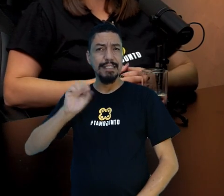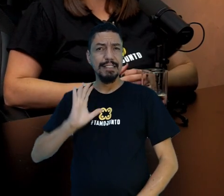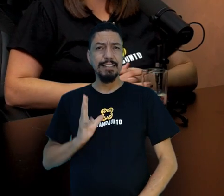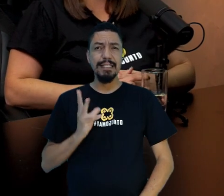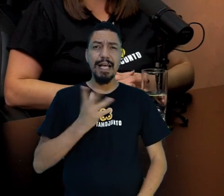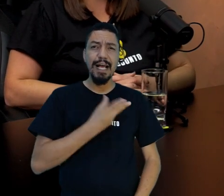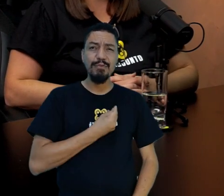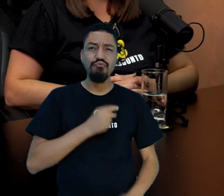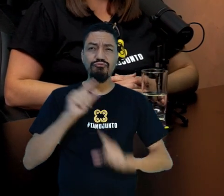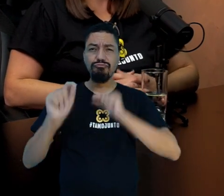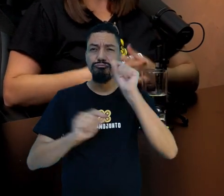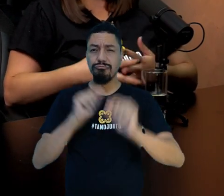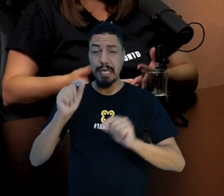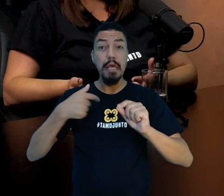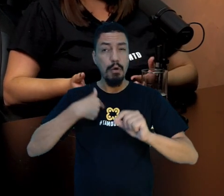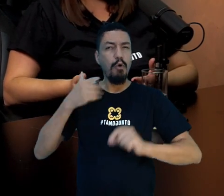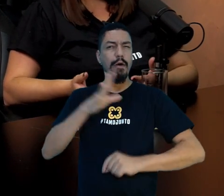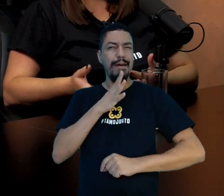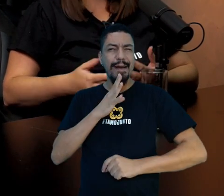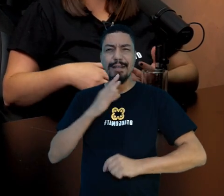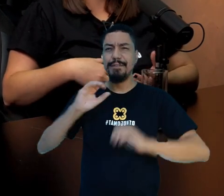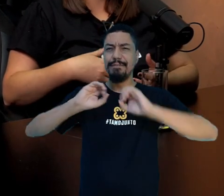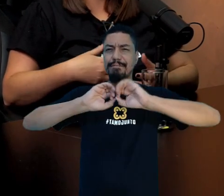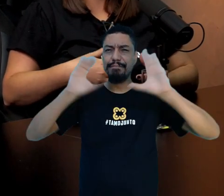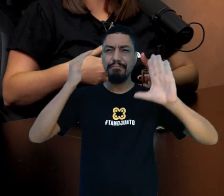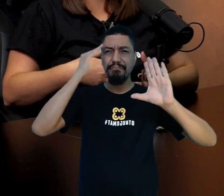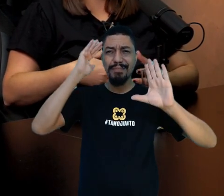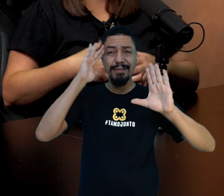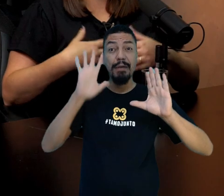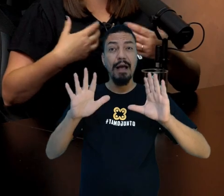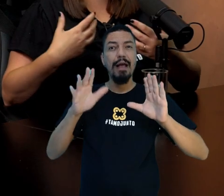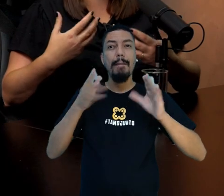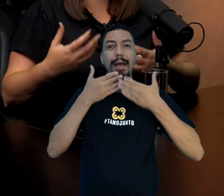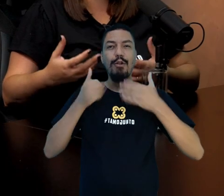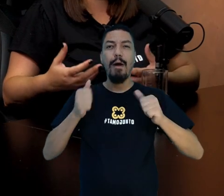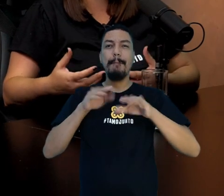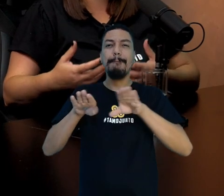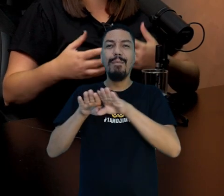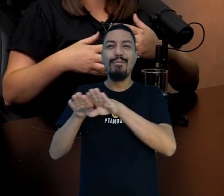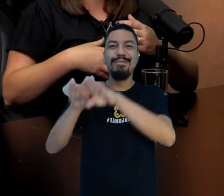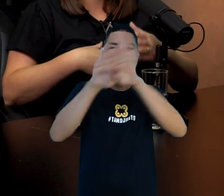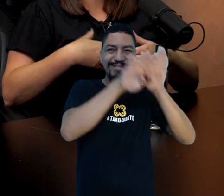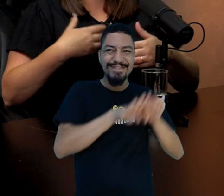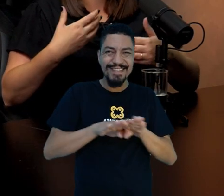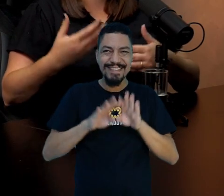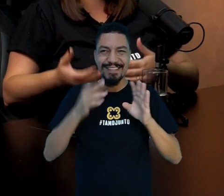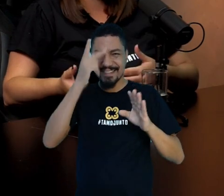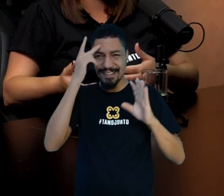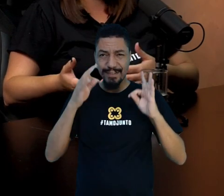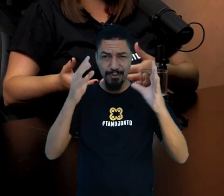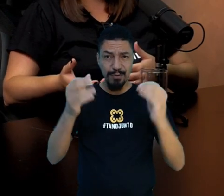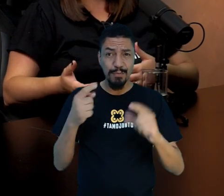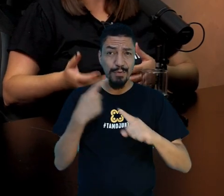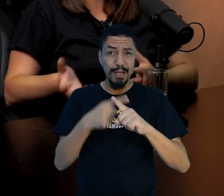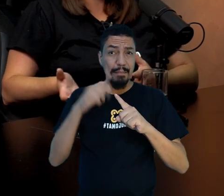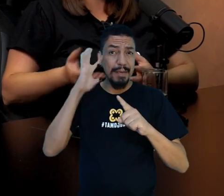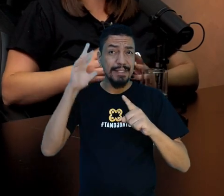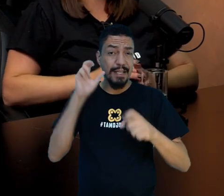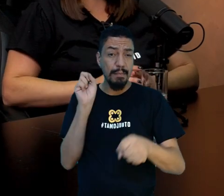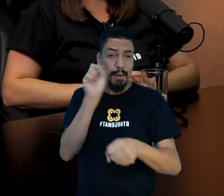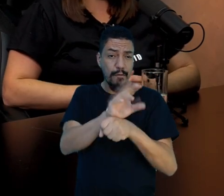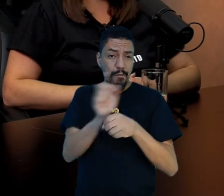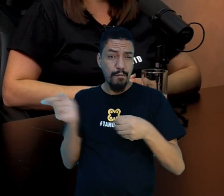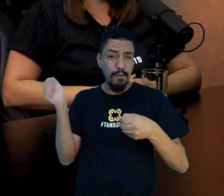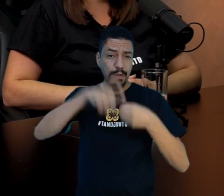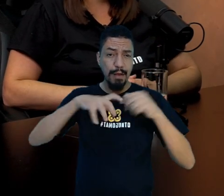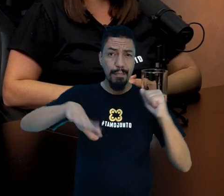vamos explicar para todo mundo. Até porque, né, quando a gente fala sobre recolocação, instrumentalização, repertório